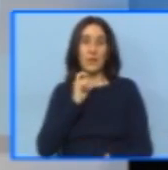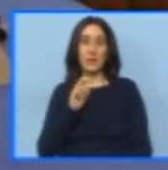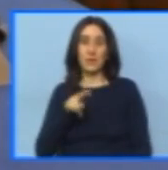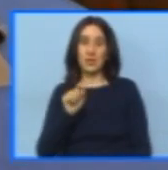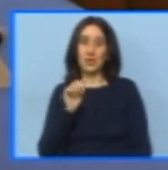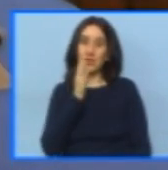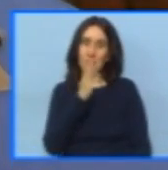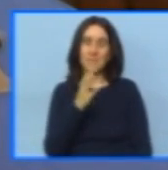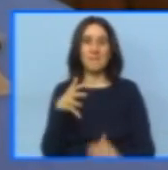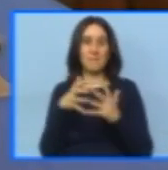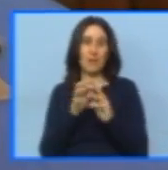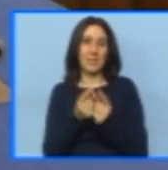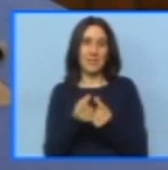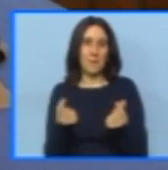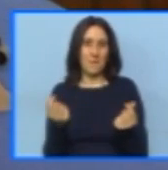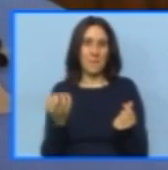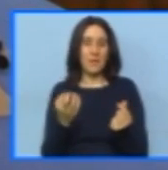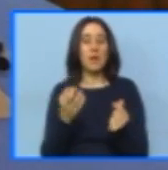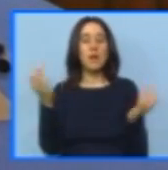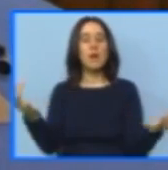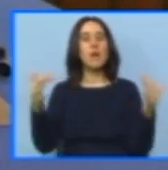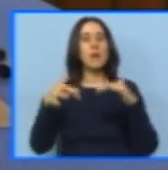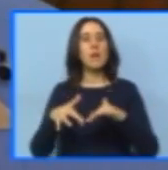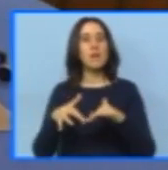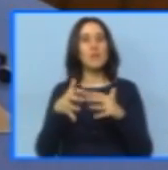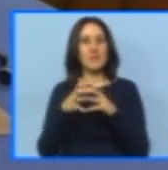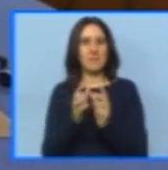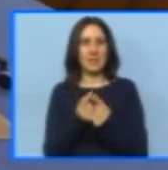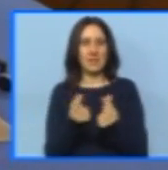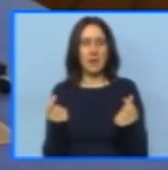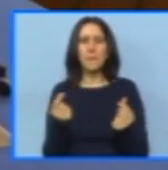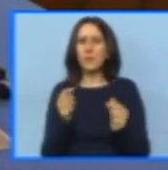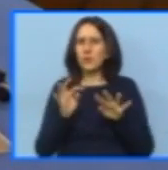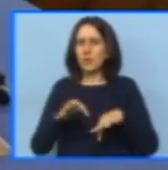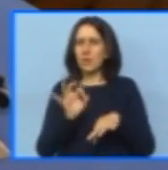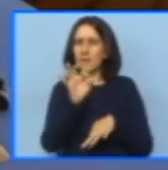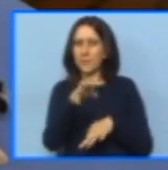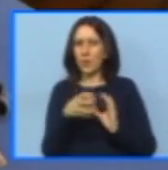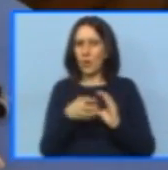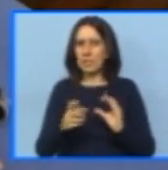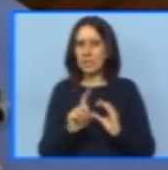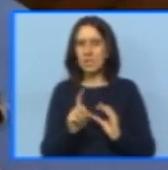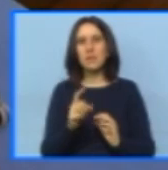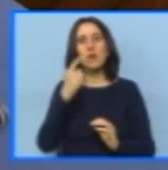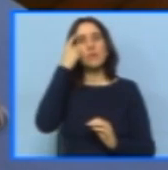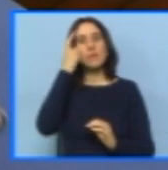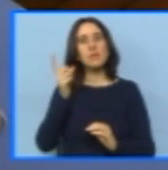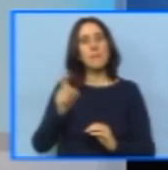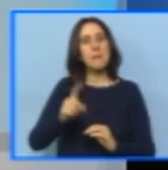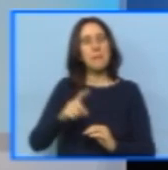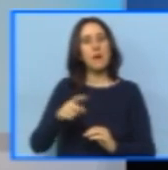oração. Reúnem-se para rezar. Deixe-me dizer, para terminar e não me alongar, nós às vezes pensamos nas estratégias para